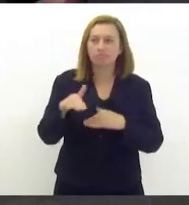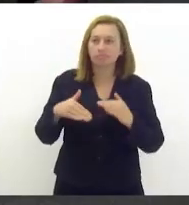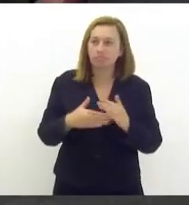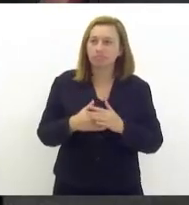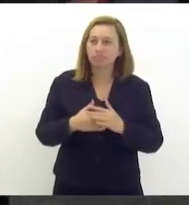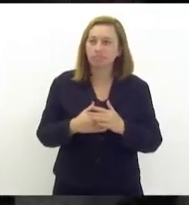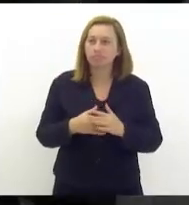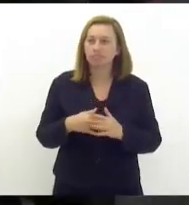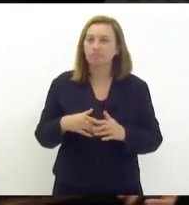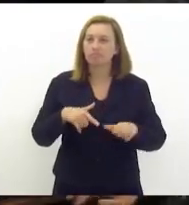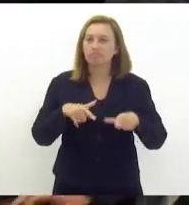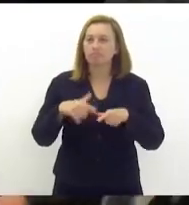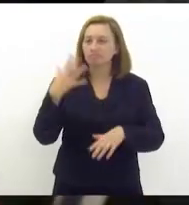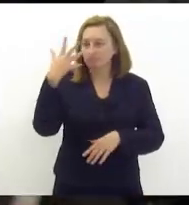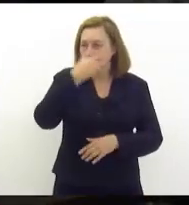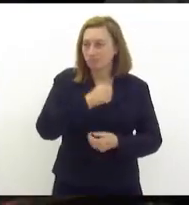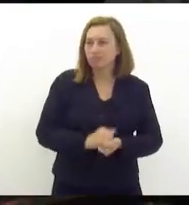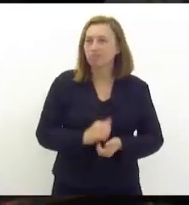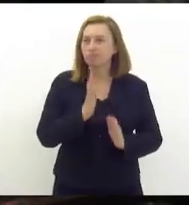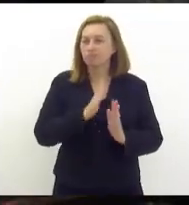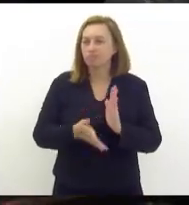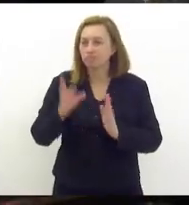que fazem esse bonito trabalho